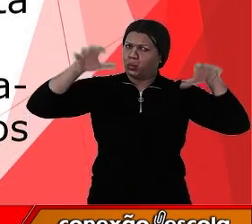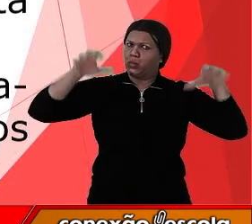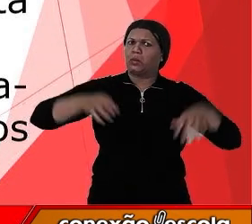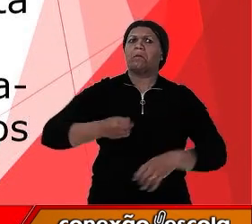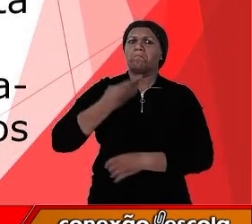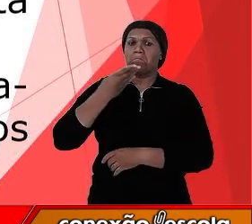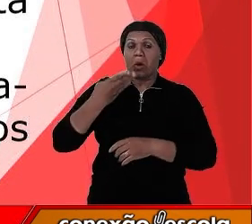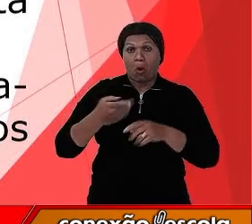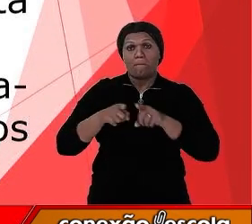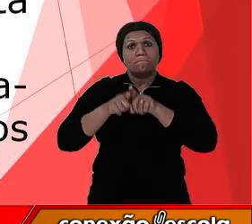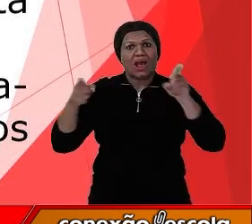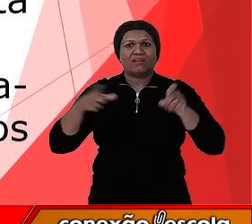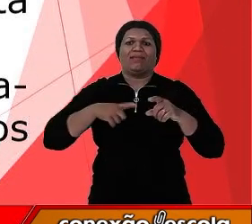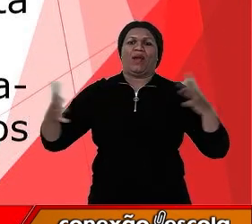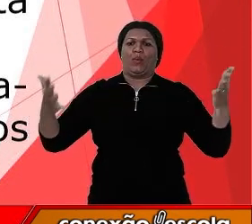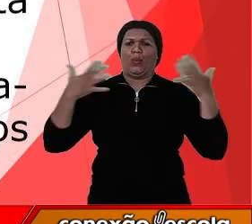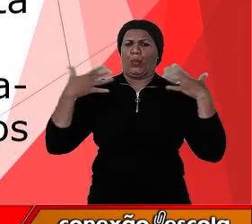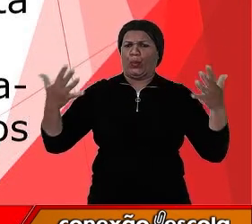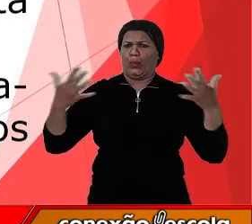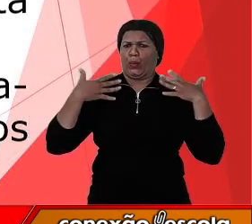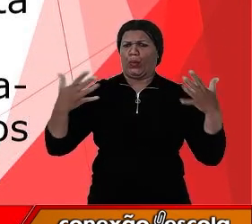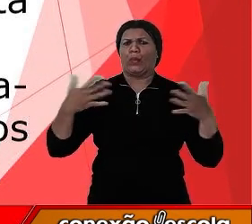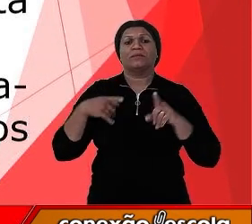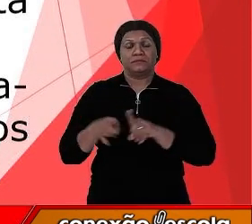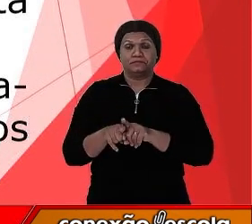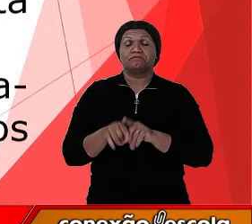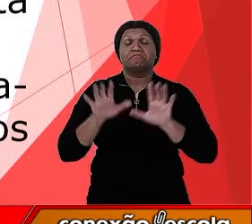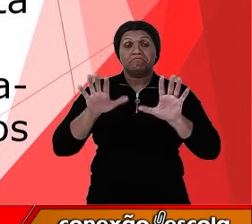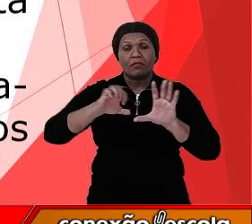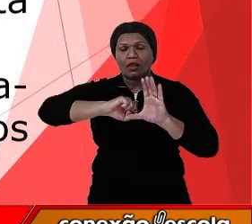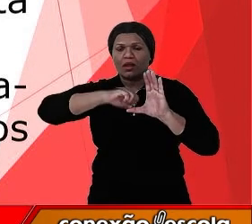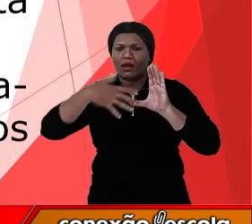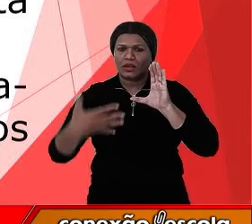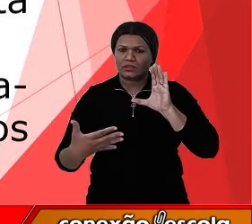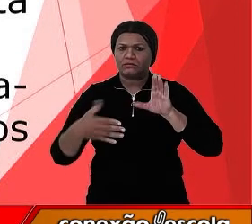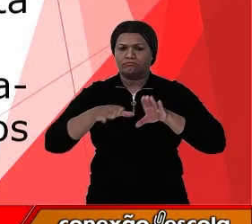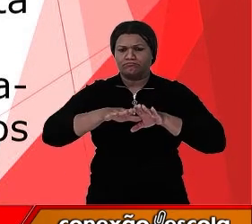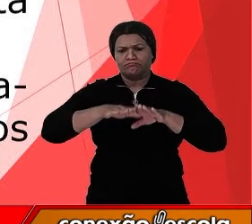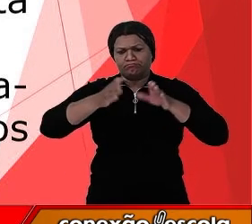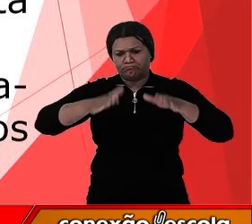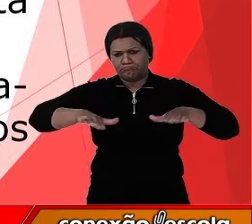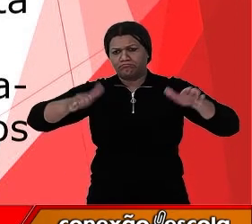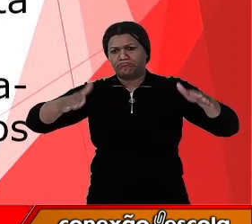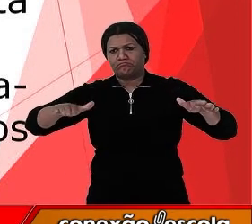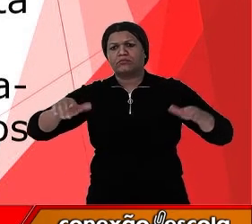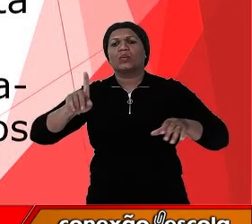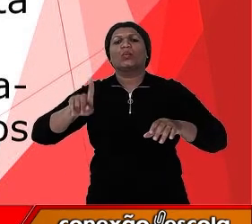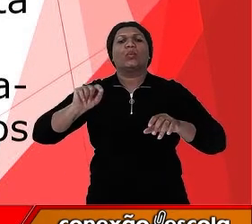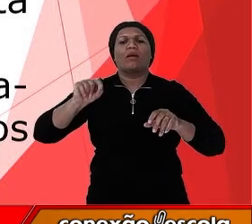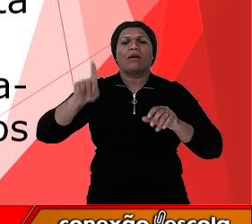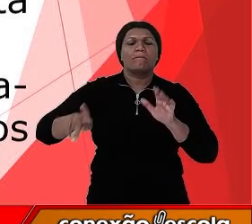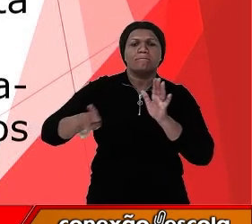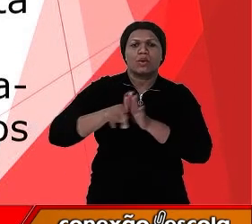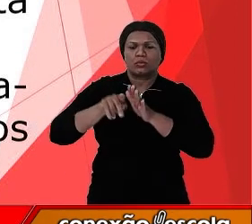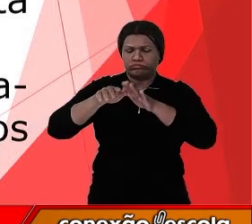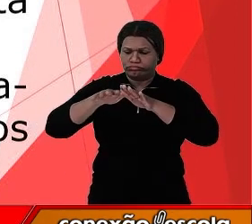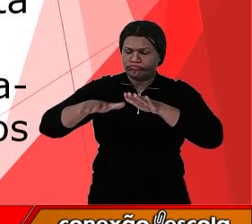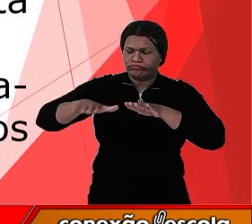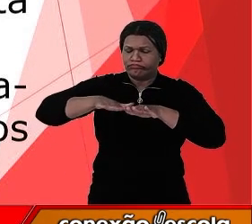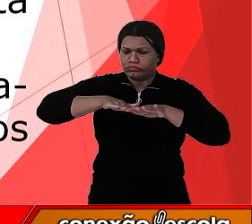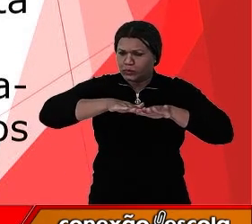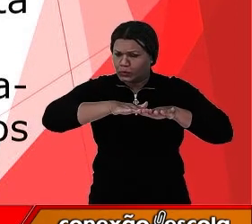inteiro as características do relevo e principalmente relevos planos